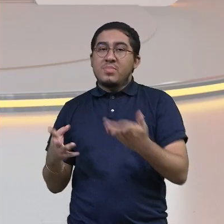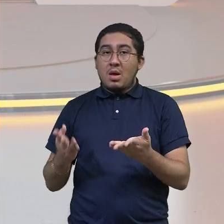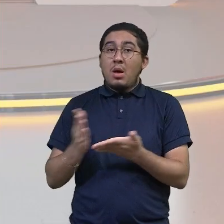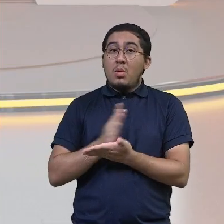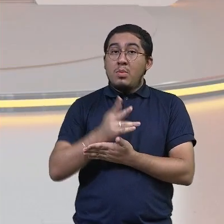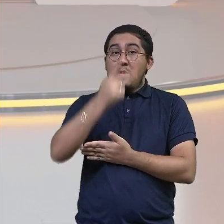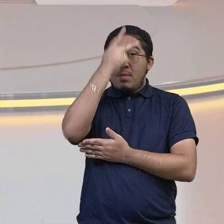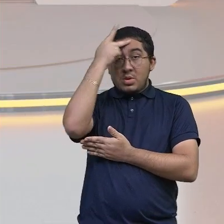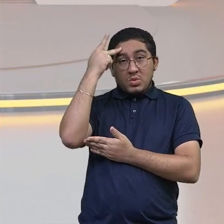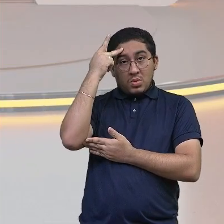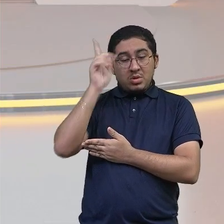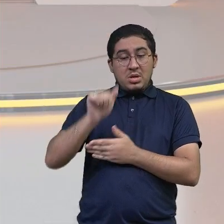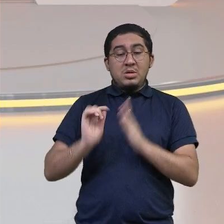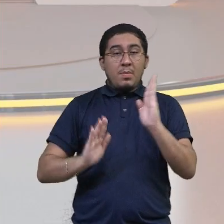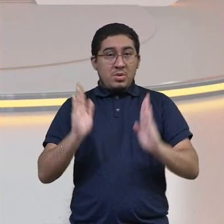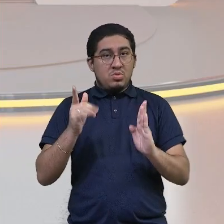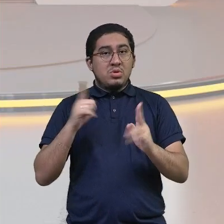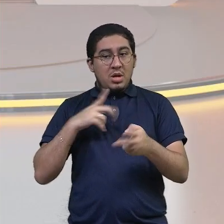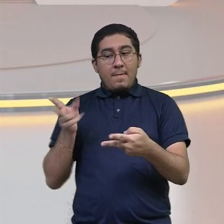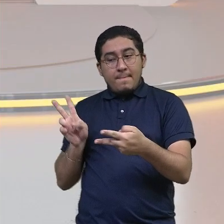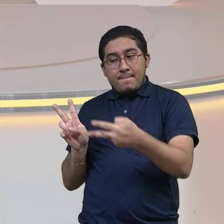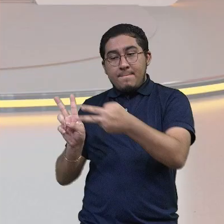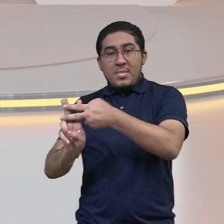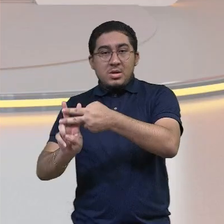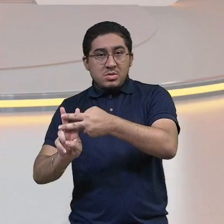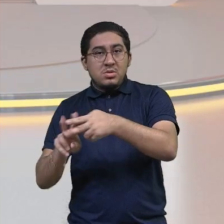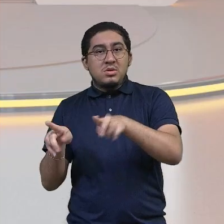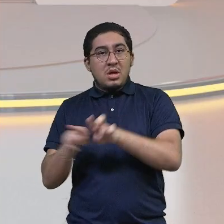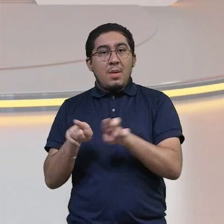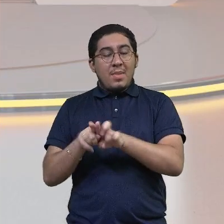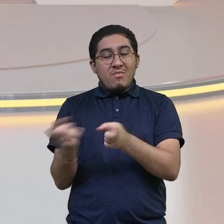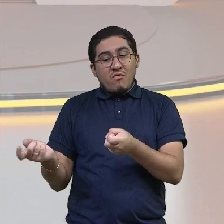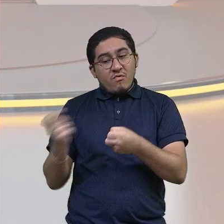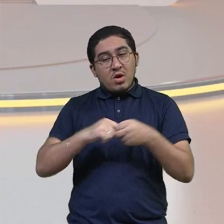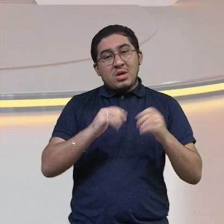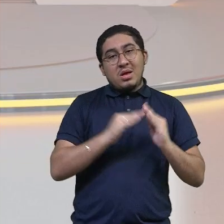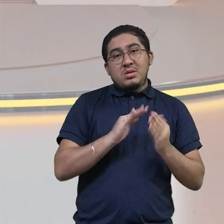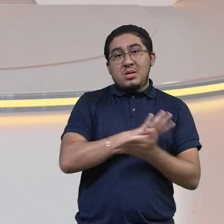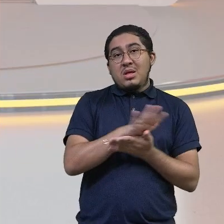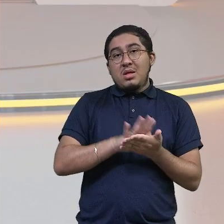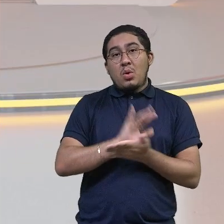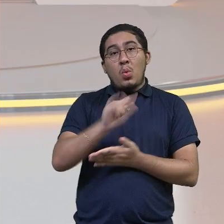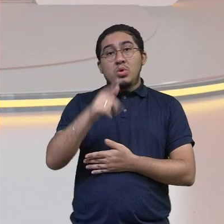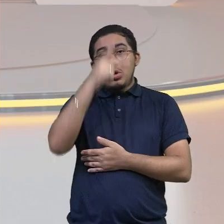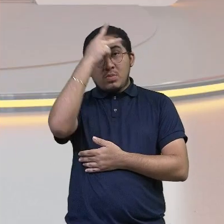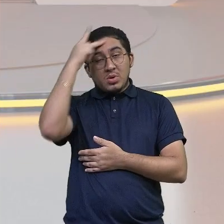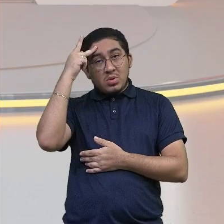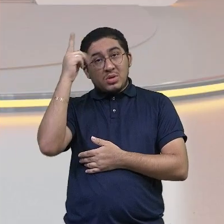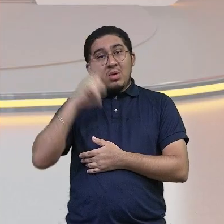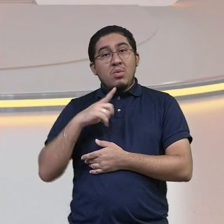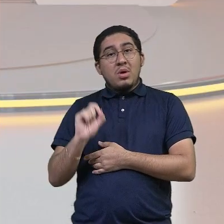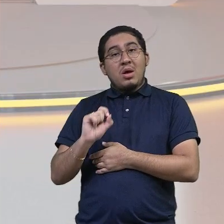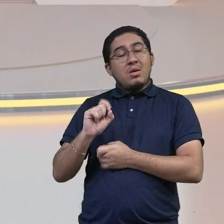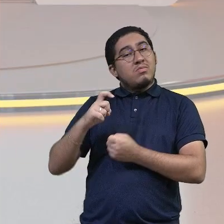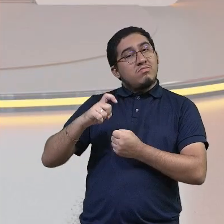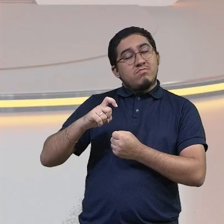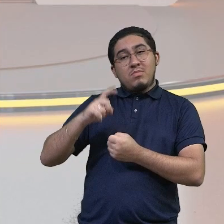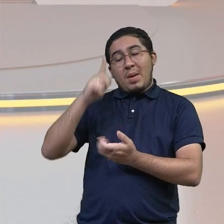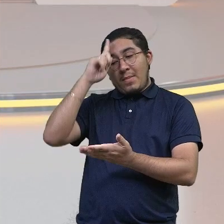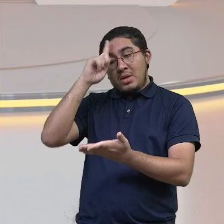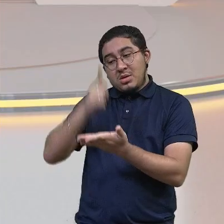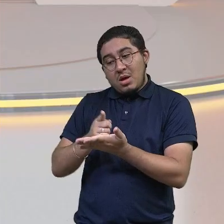que foram aprisionados e que não retornaram para suas casas, outros ainda foram exilados em